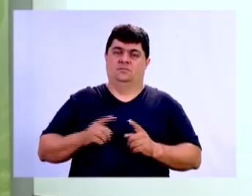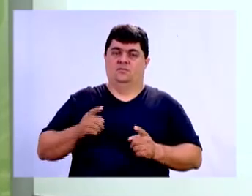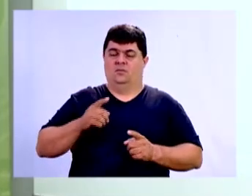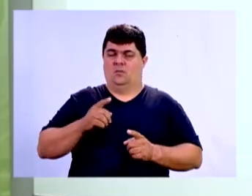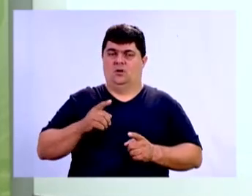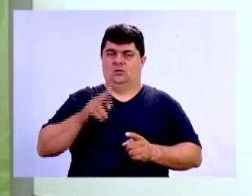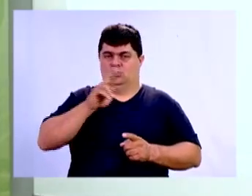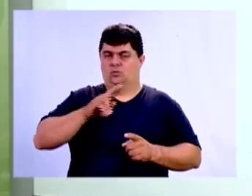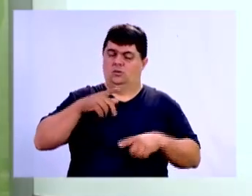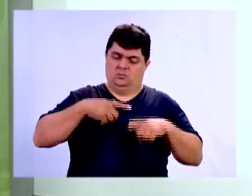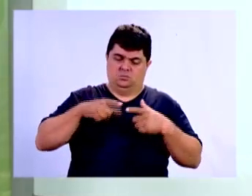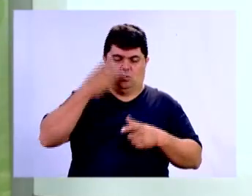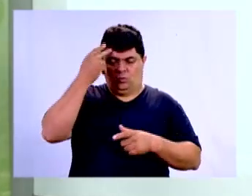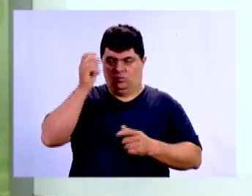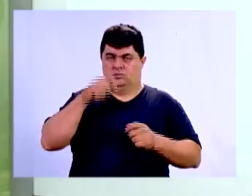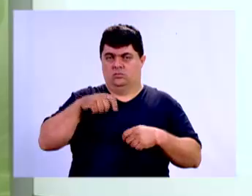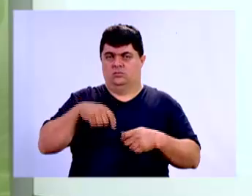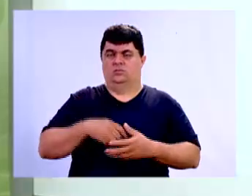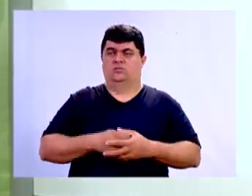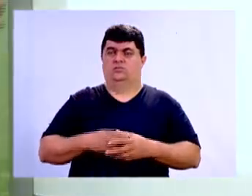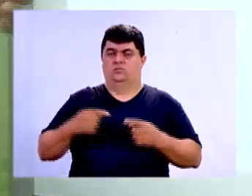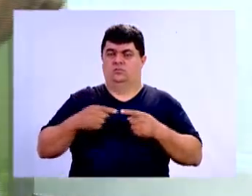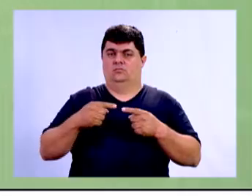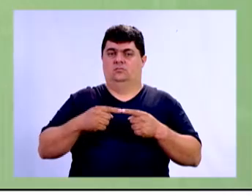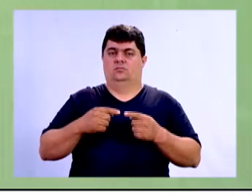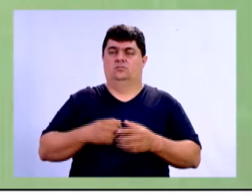dia, perfeito.